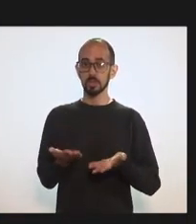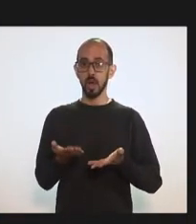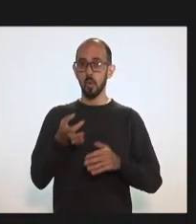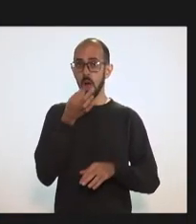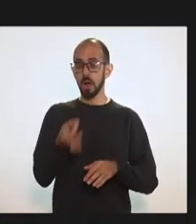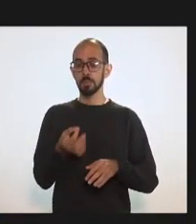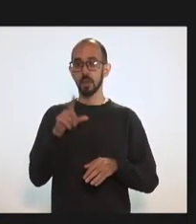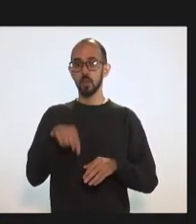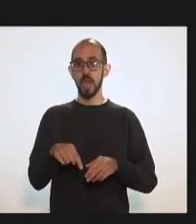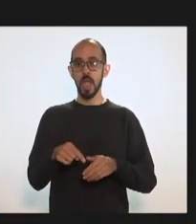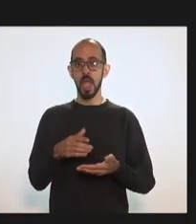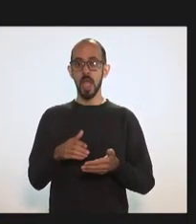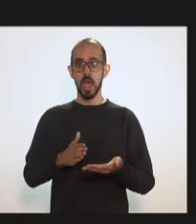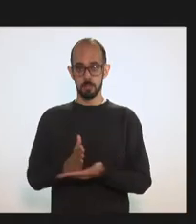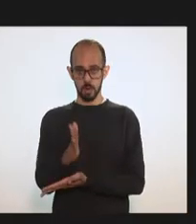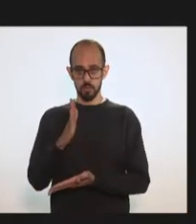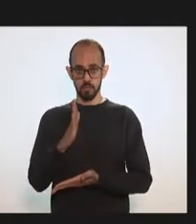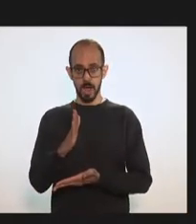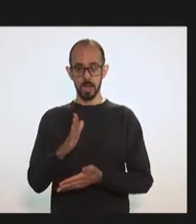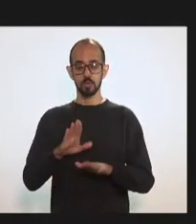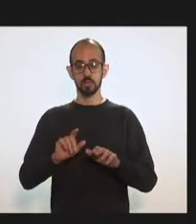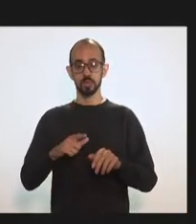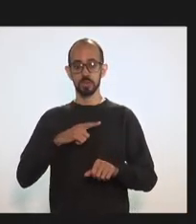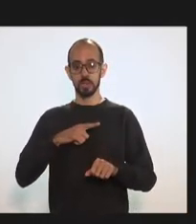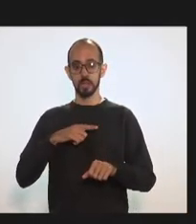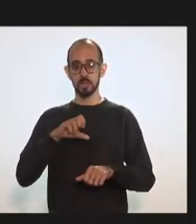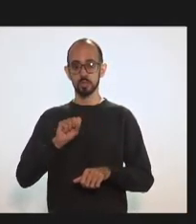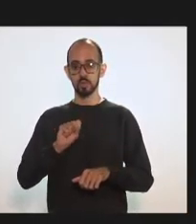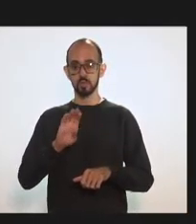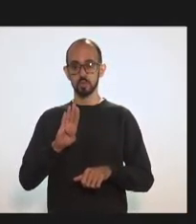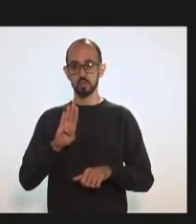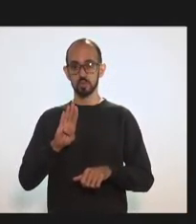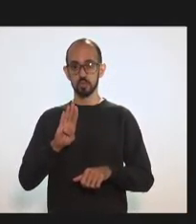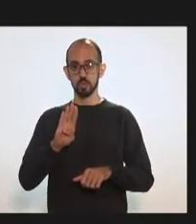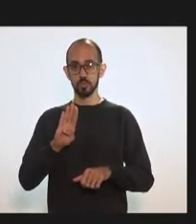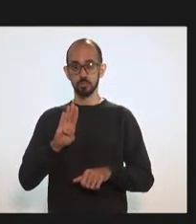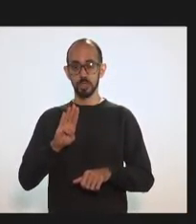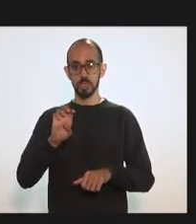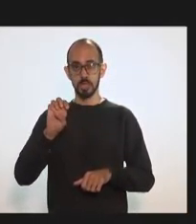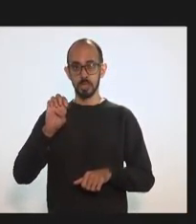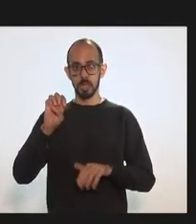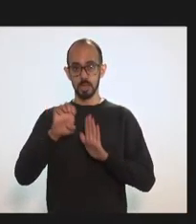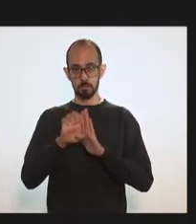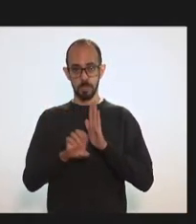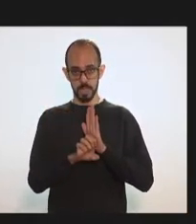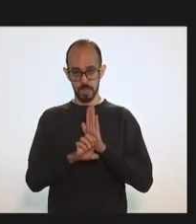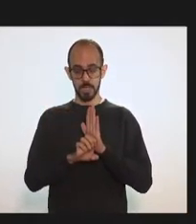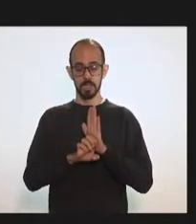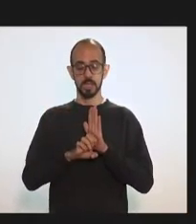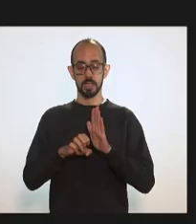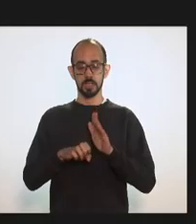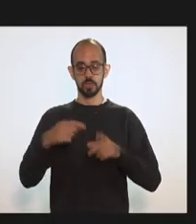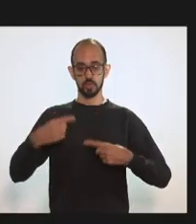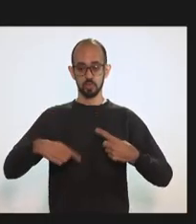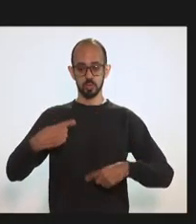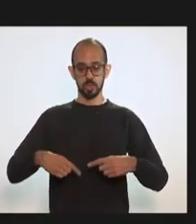com subemenda, Vossa Excelência teria que mudar o seu parecer, para não ter voto divergente. Tá bom, eu concordo, sim,